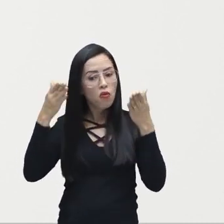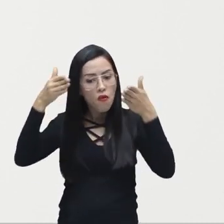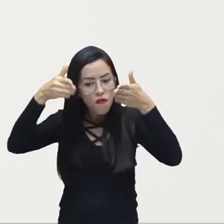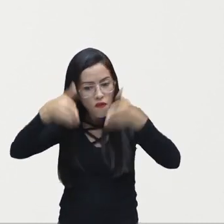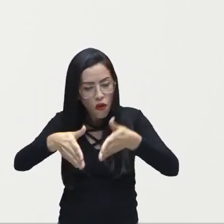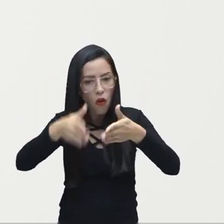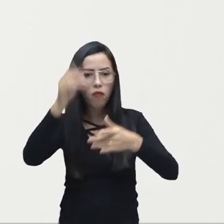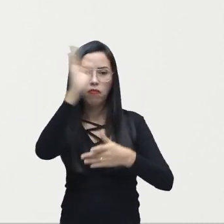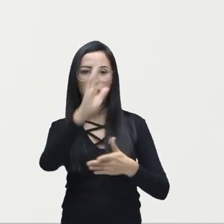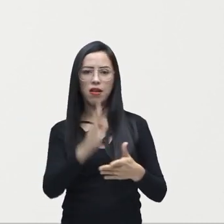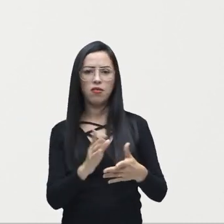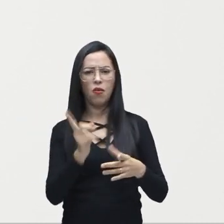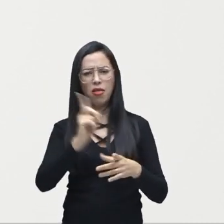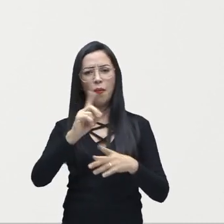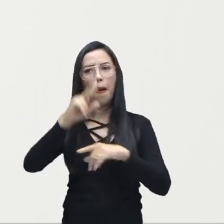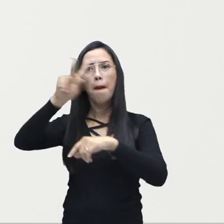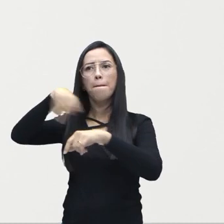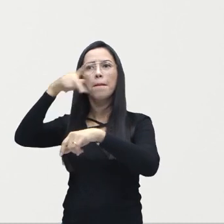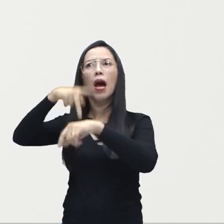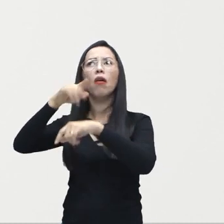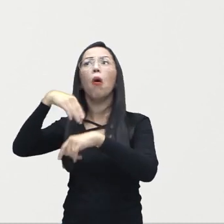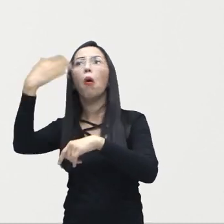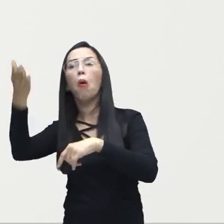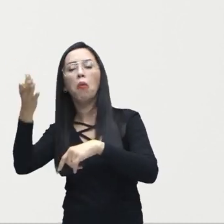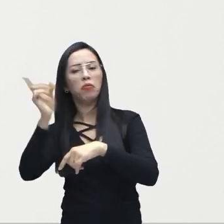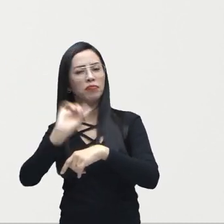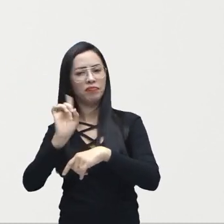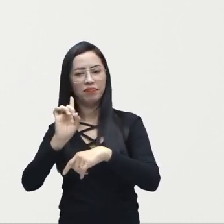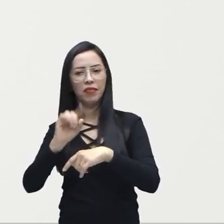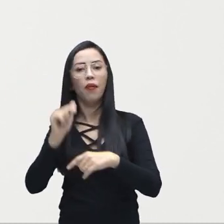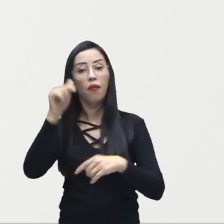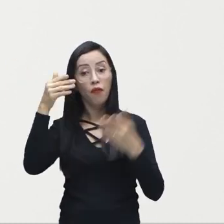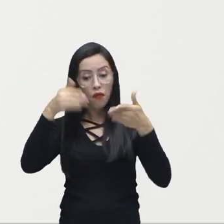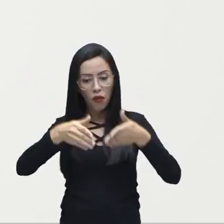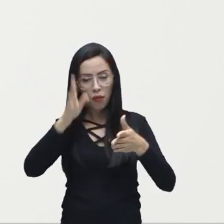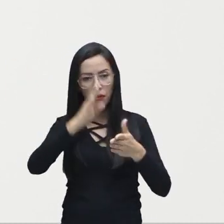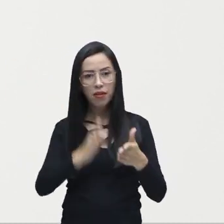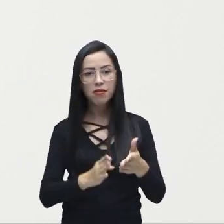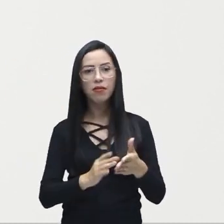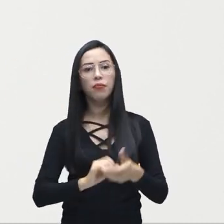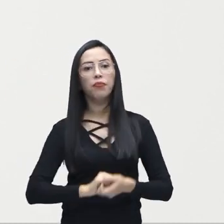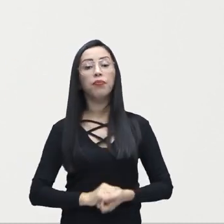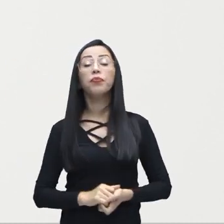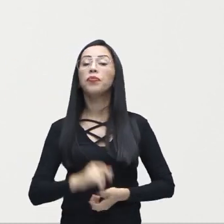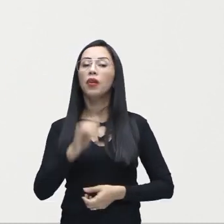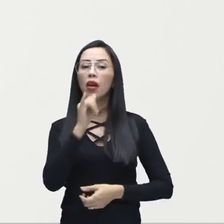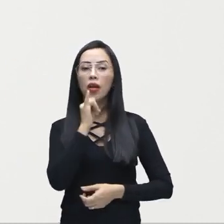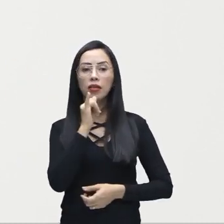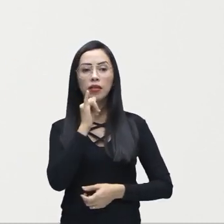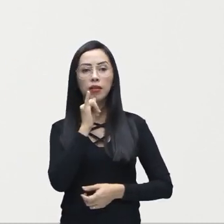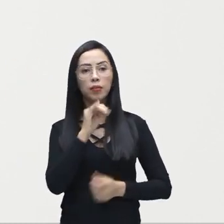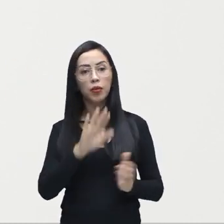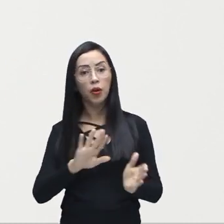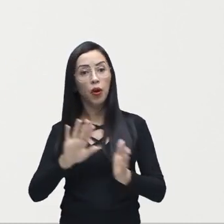do Brasil, ok? E aí? Vamos passar para a